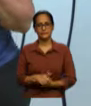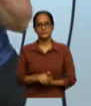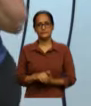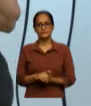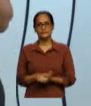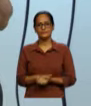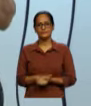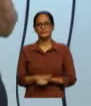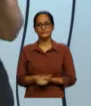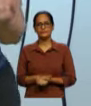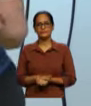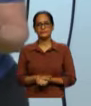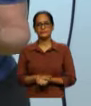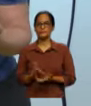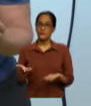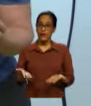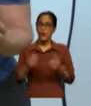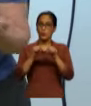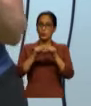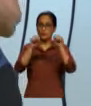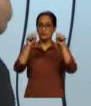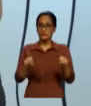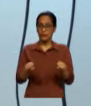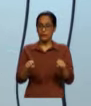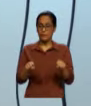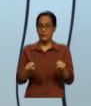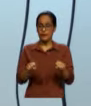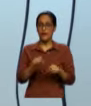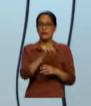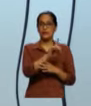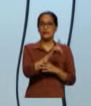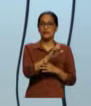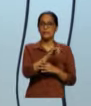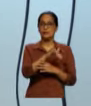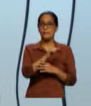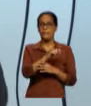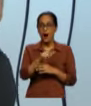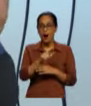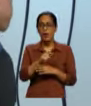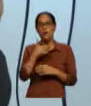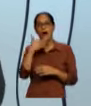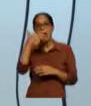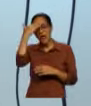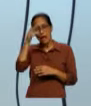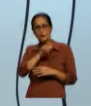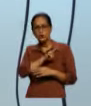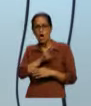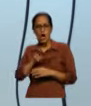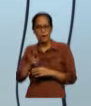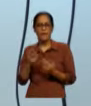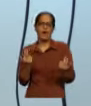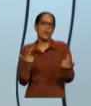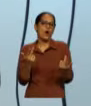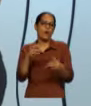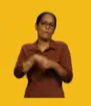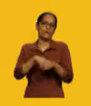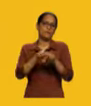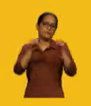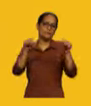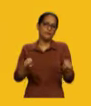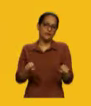Então, o sistema decimal e sistema indo-arábico é a mesma coisa. E aí está a nossa evolução dos